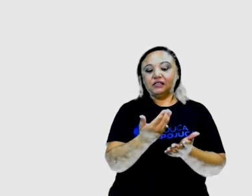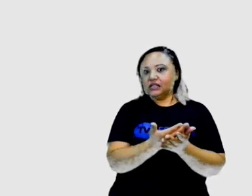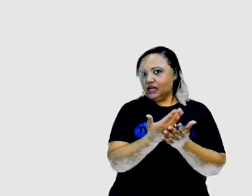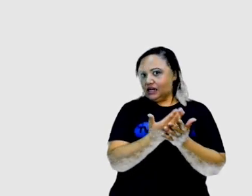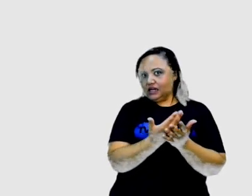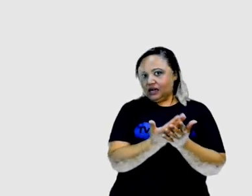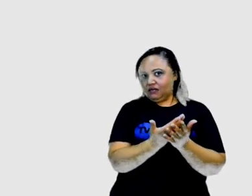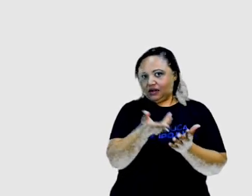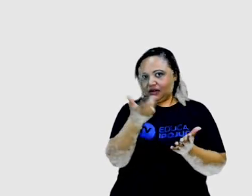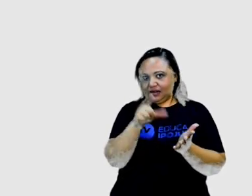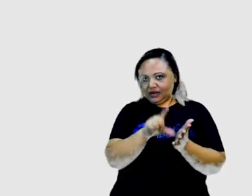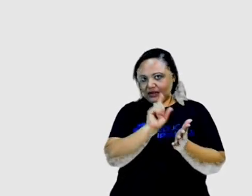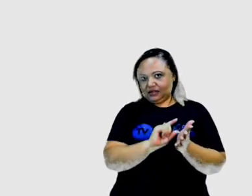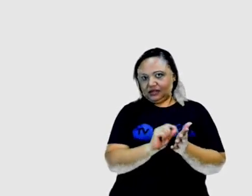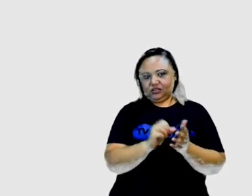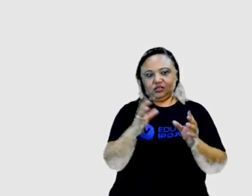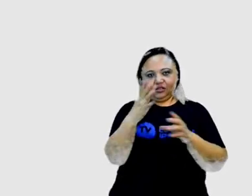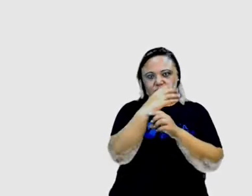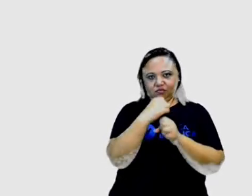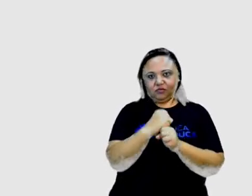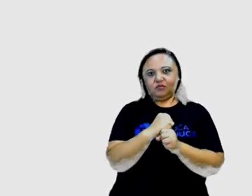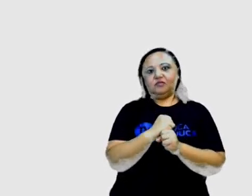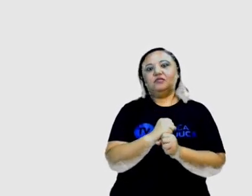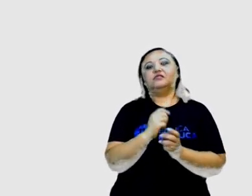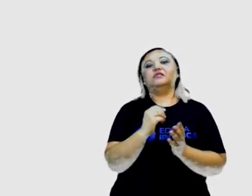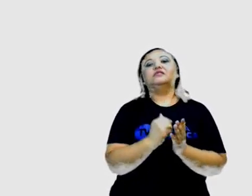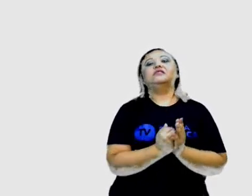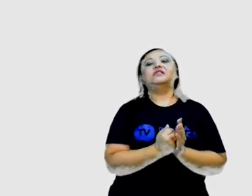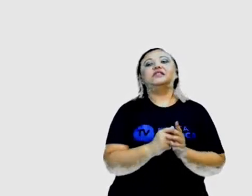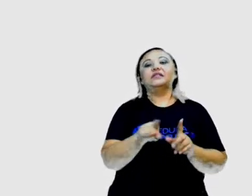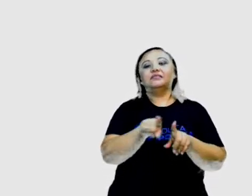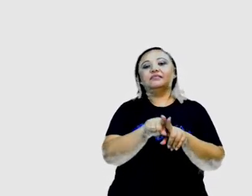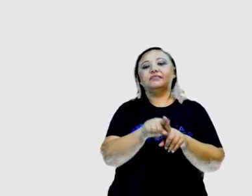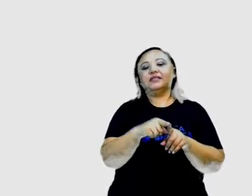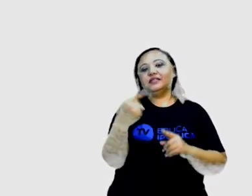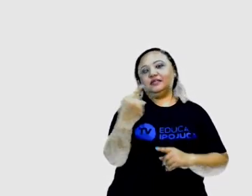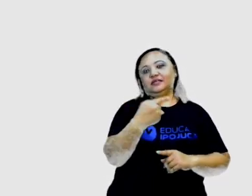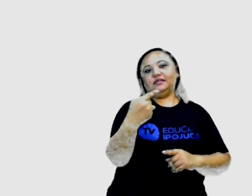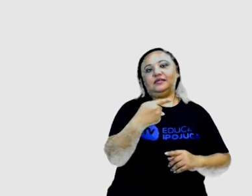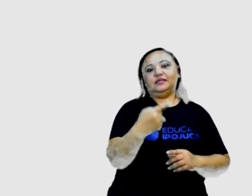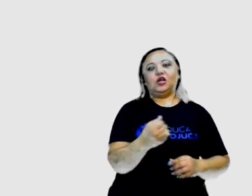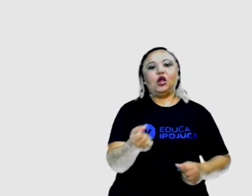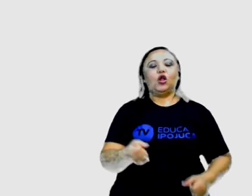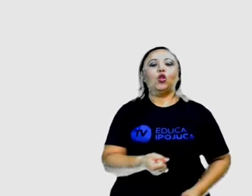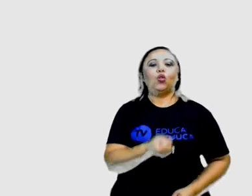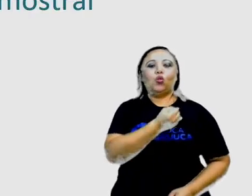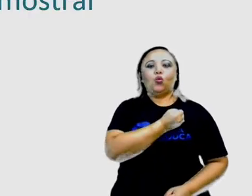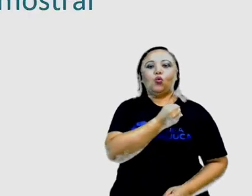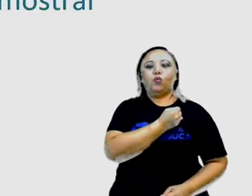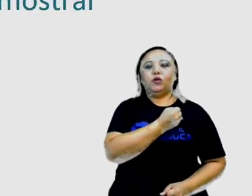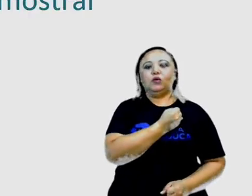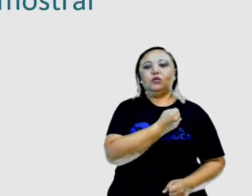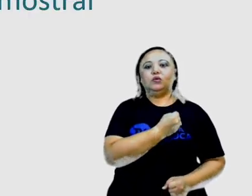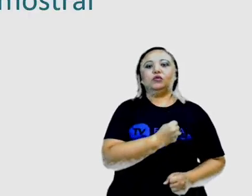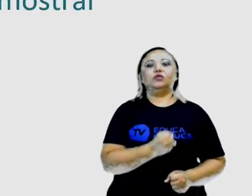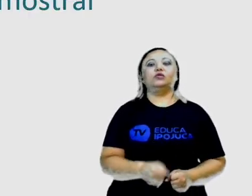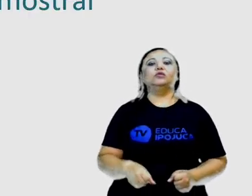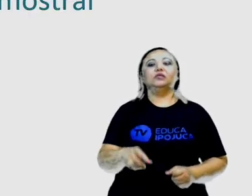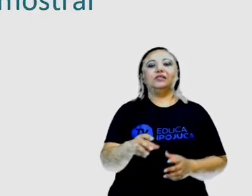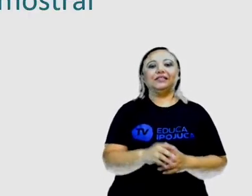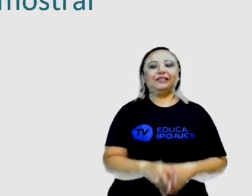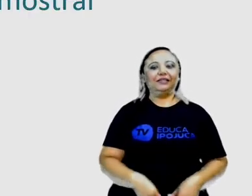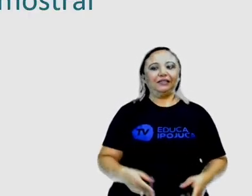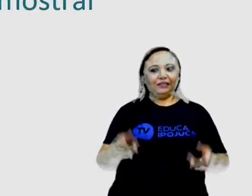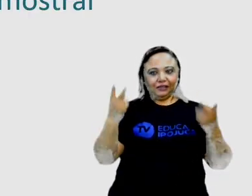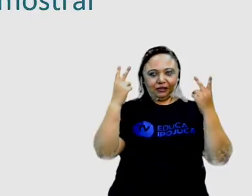e subtraímos os números inteiros. E além disso, hoje nós vamos fazer o quê? Compreender